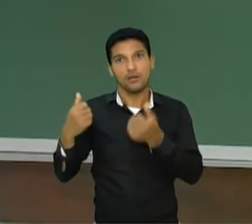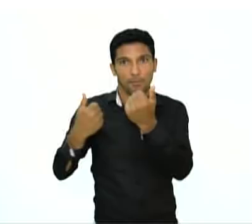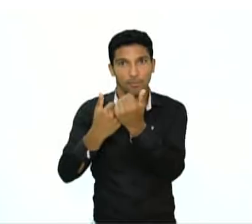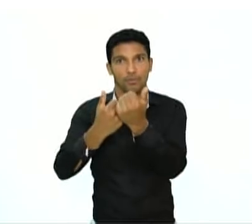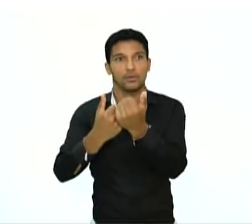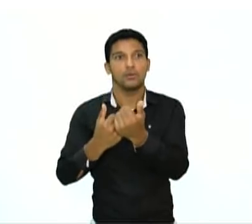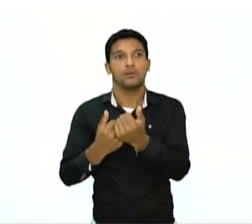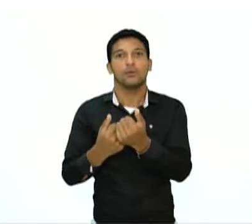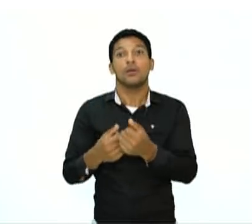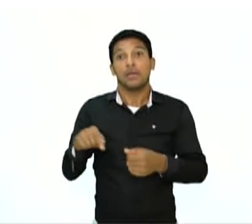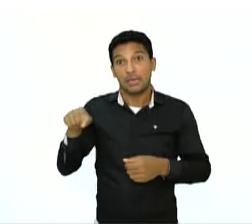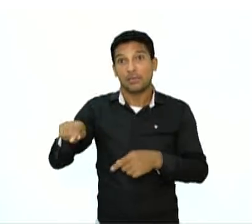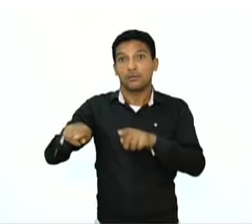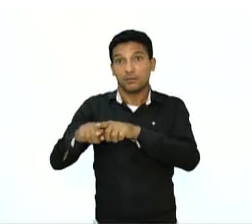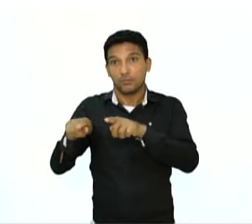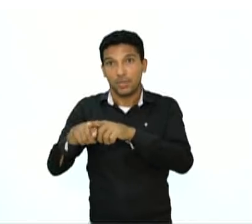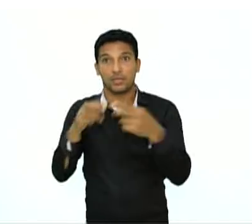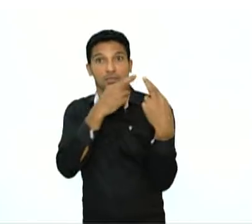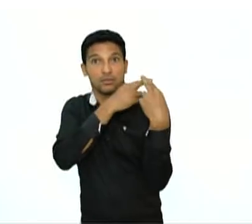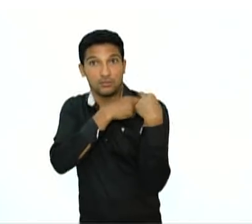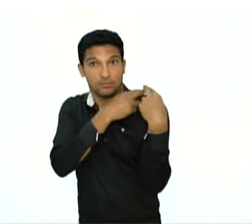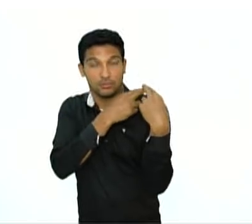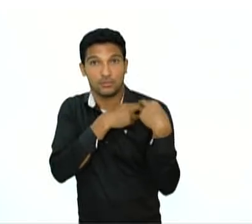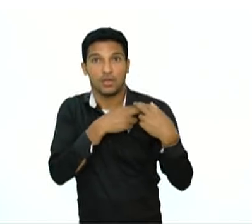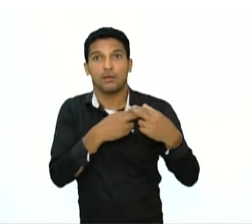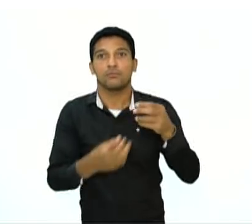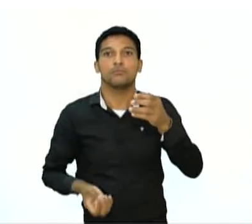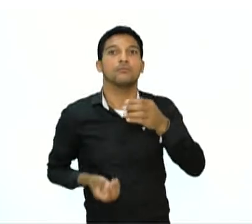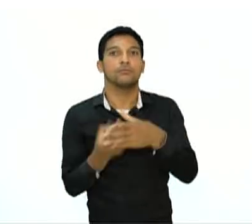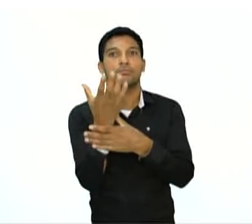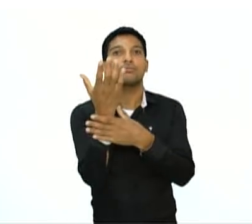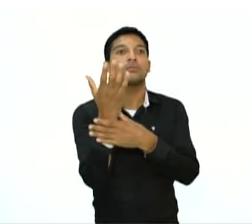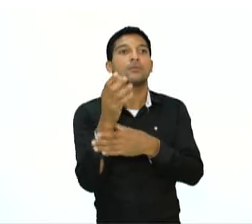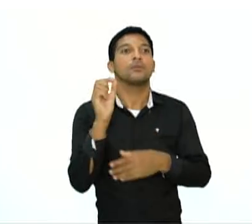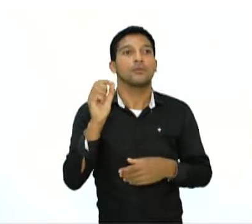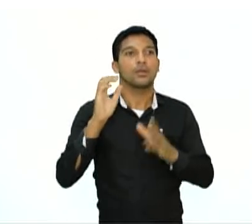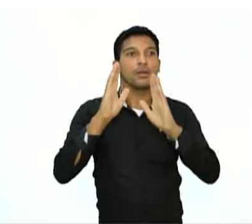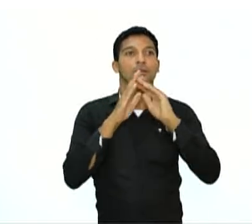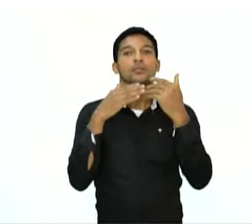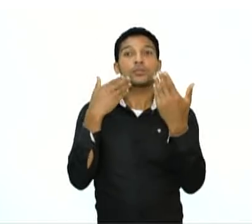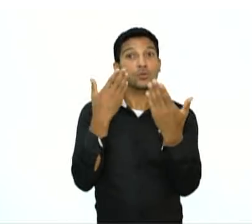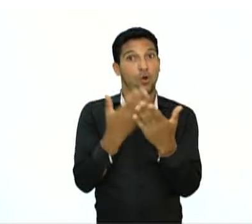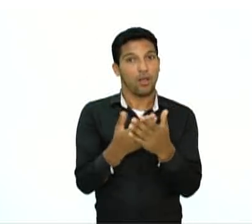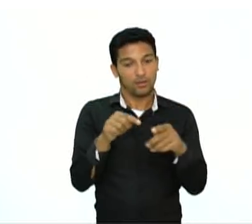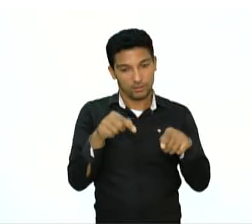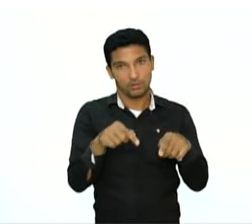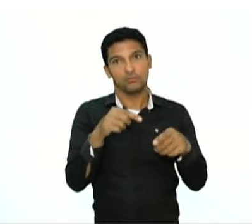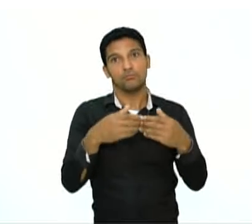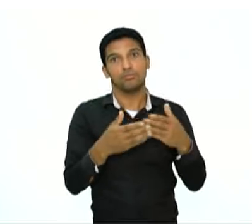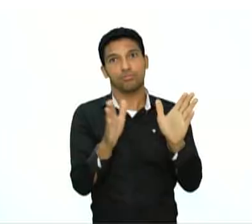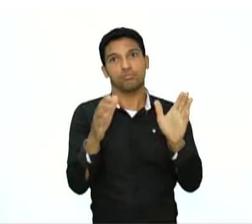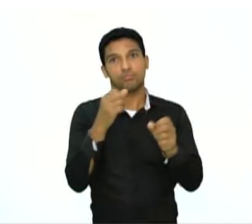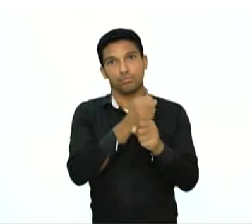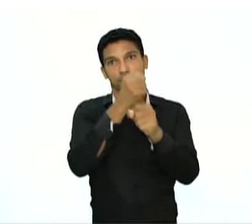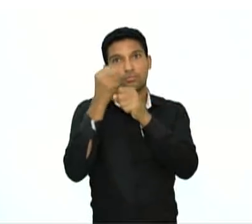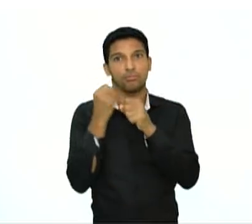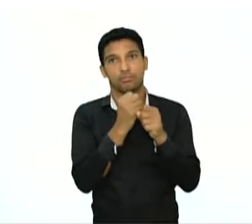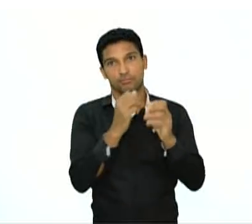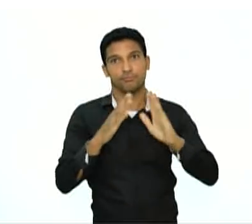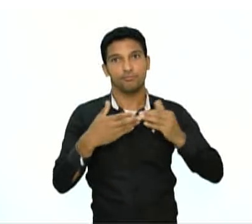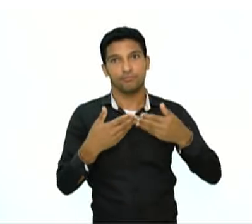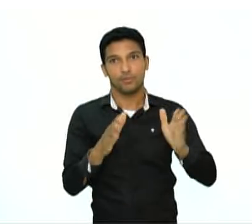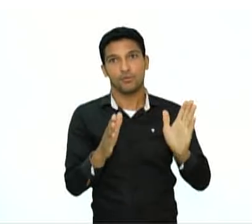no século XIX, que fez um trabalho muito grande, um trabalho muito